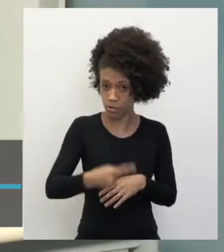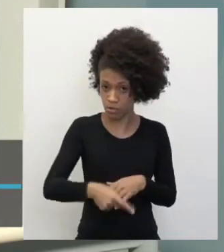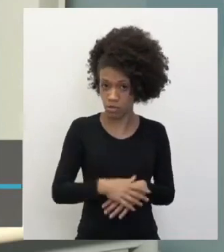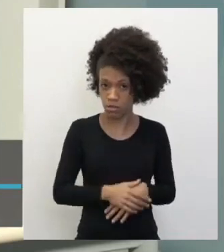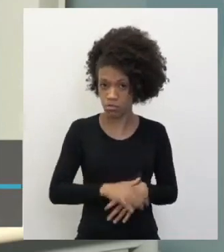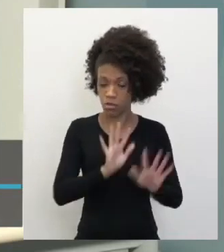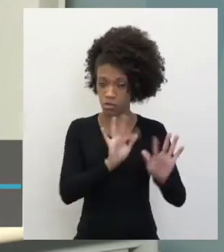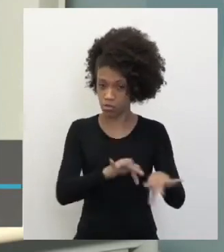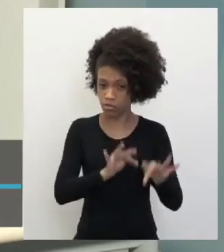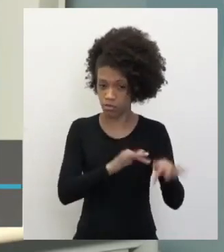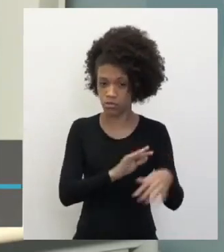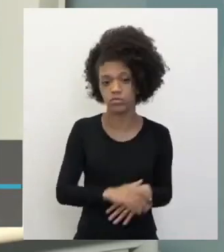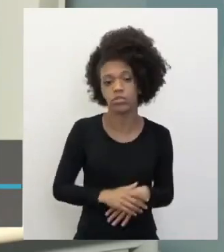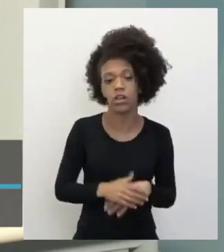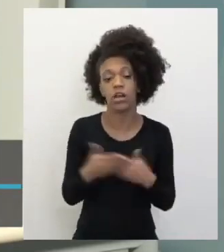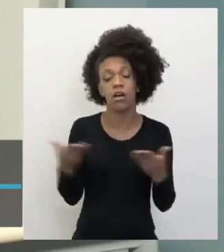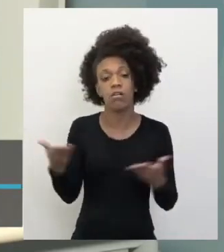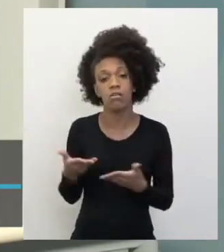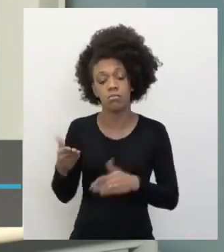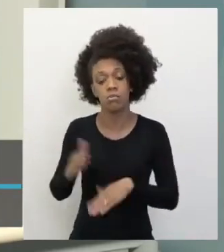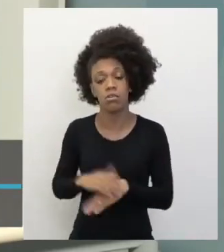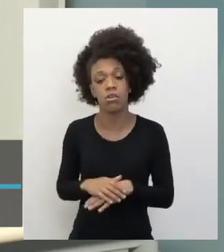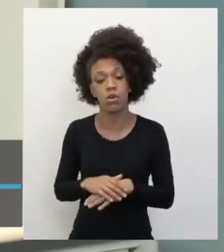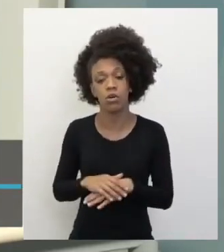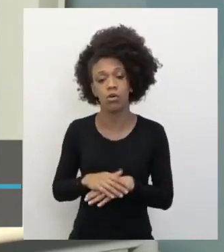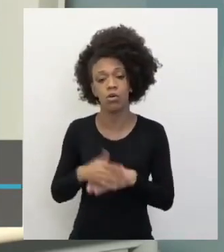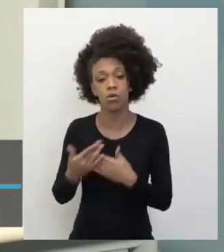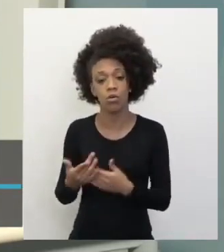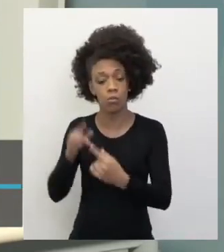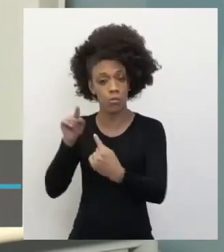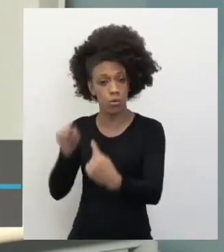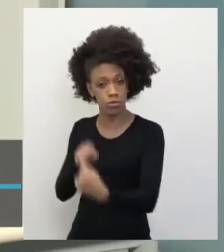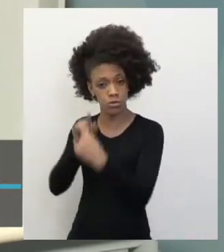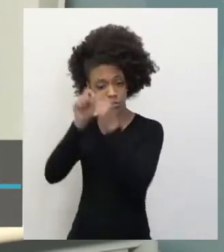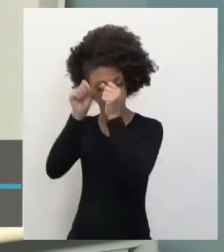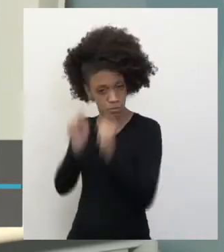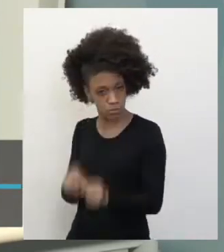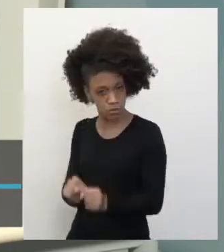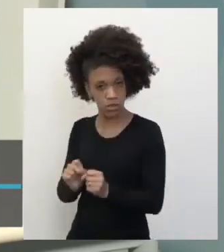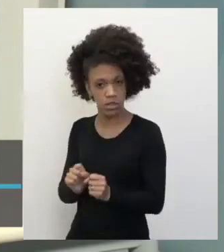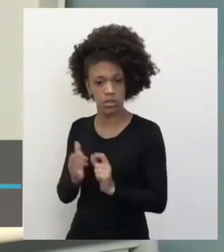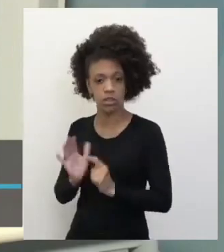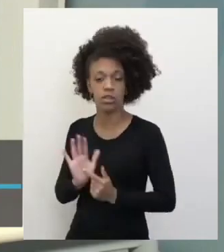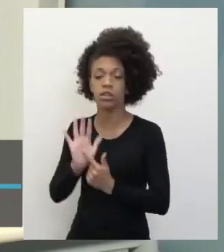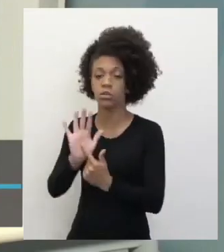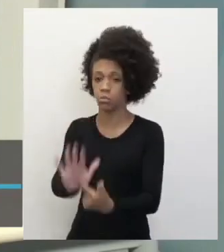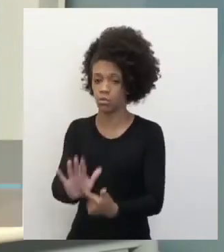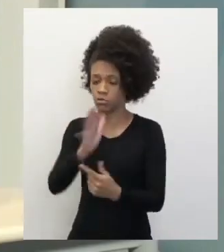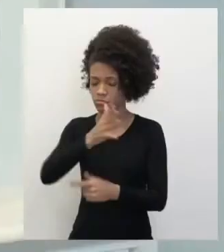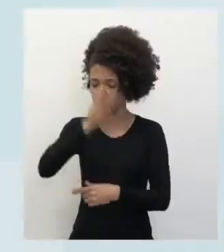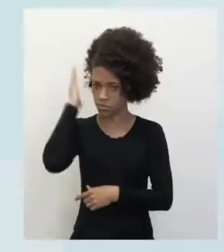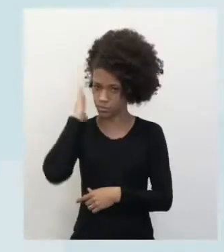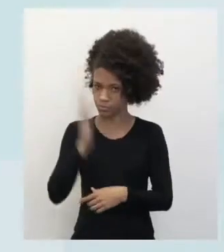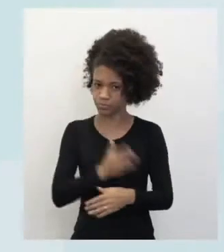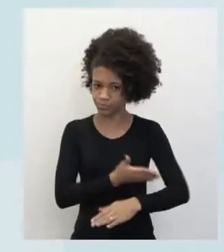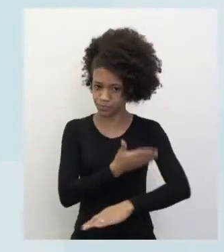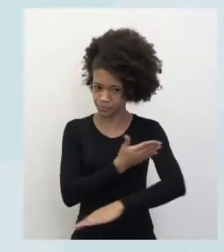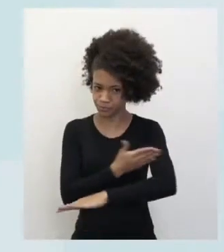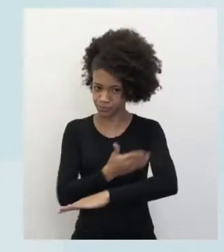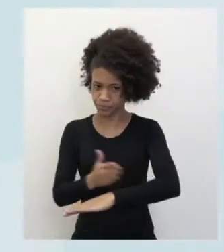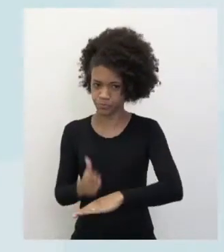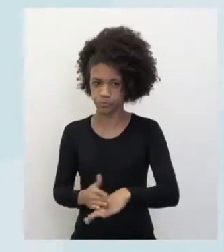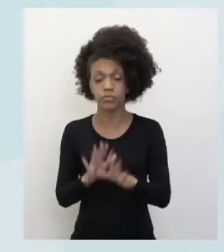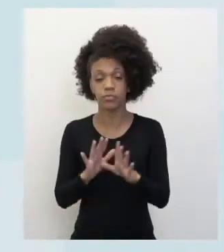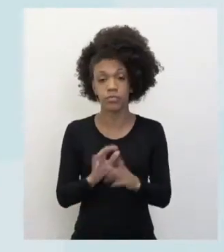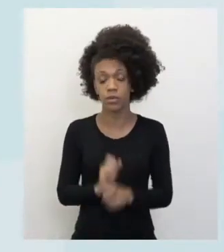ver agora o feudo enquanto instrumento de poder, que também remonta o período de Roma. Vamos lá? Então,